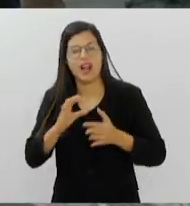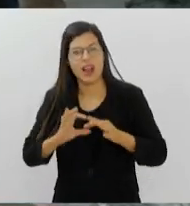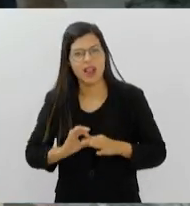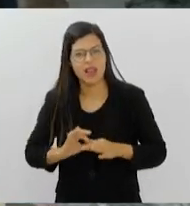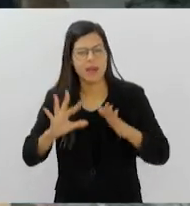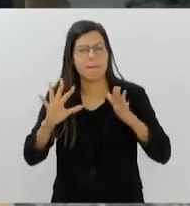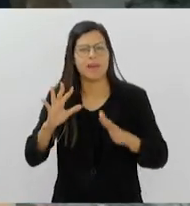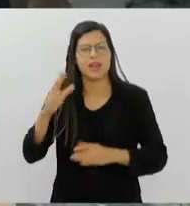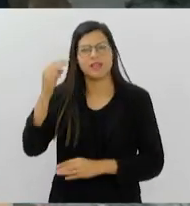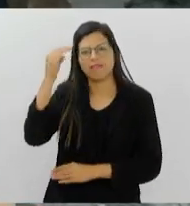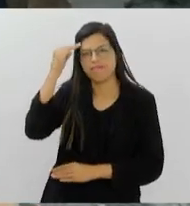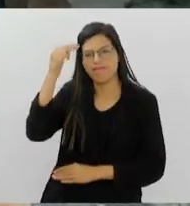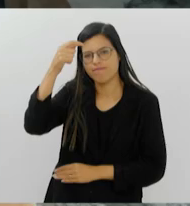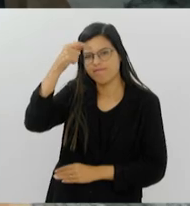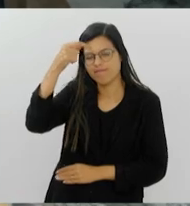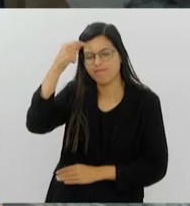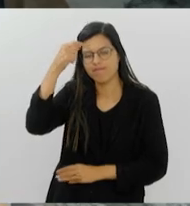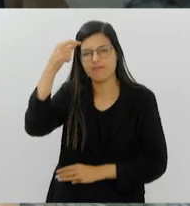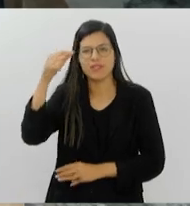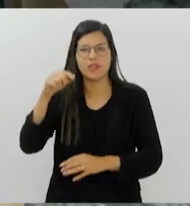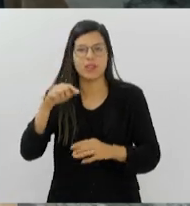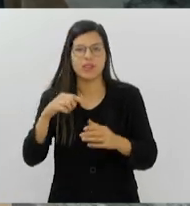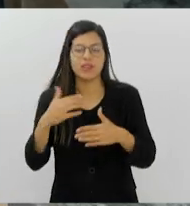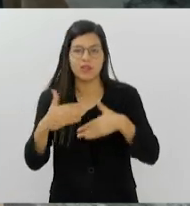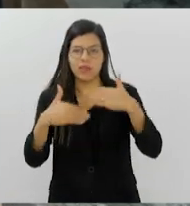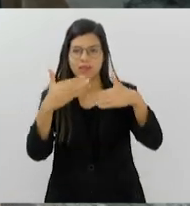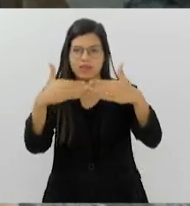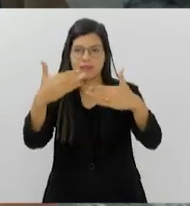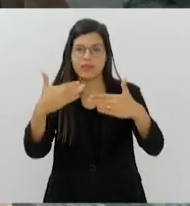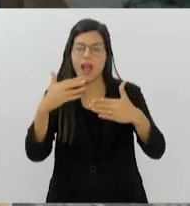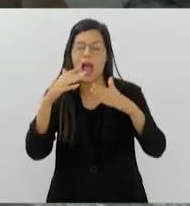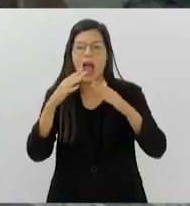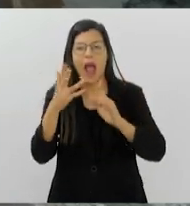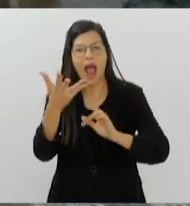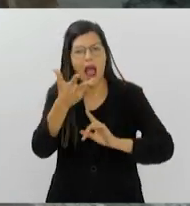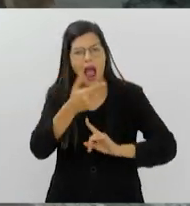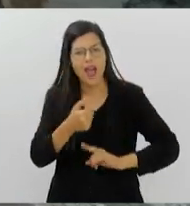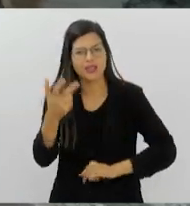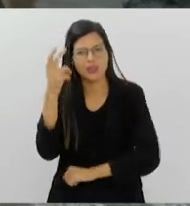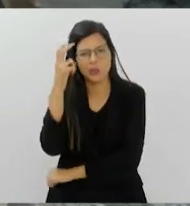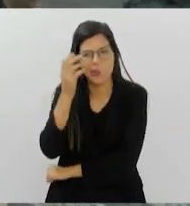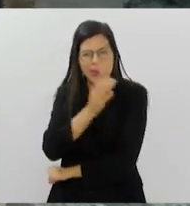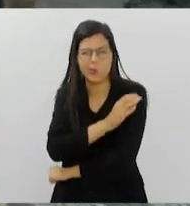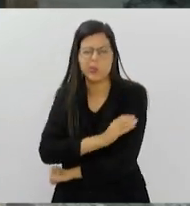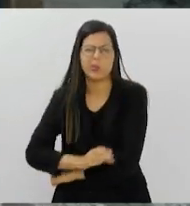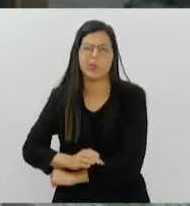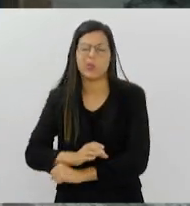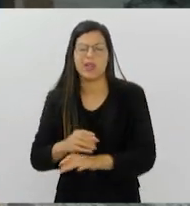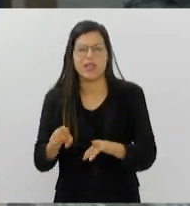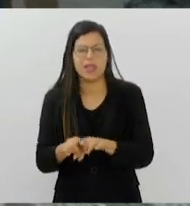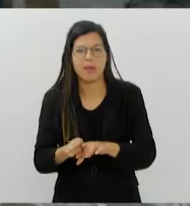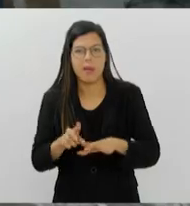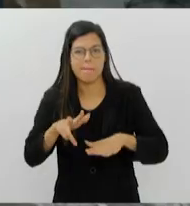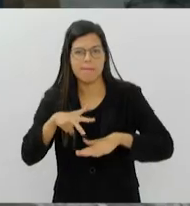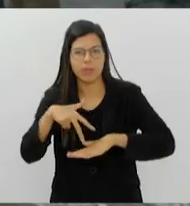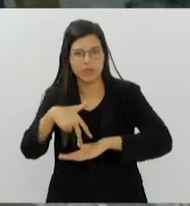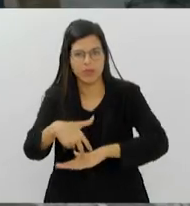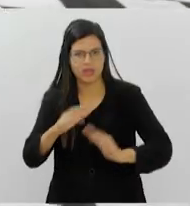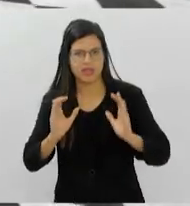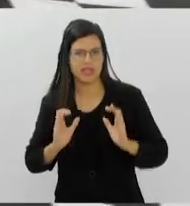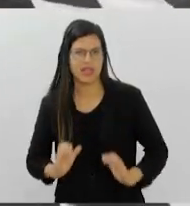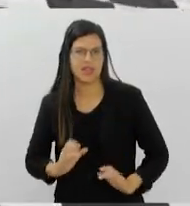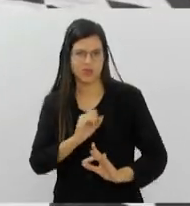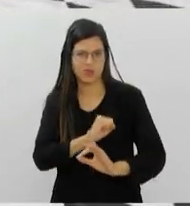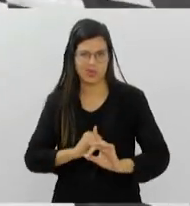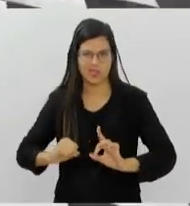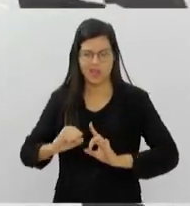construindo novos futuros possíveis a partir da arte, a partir da cultura, a partir do posicionamento cidadão e social.